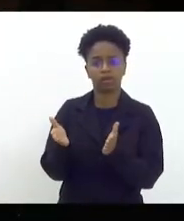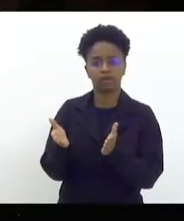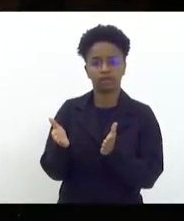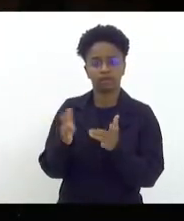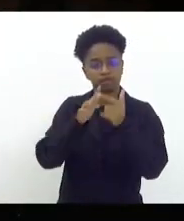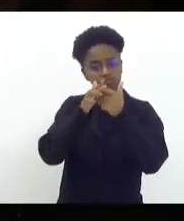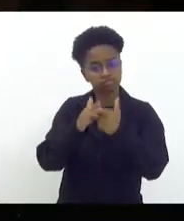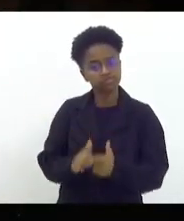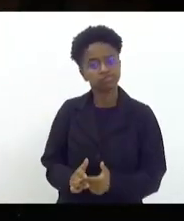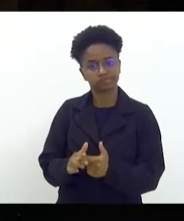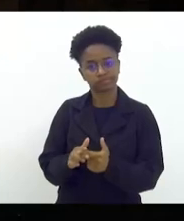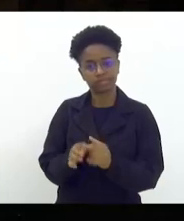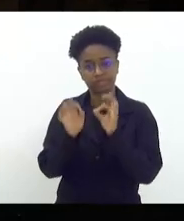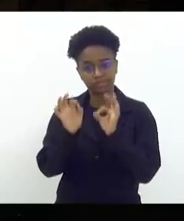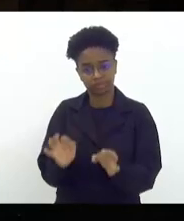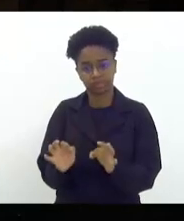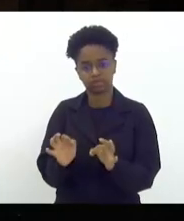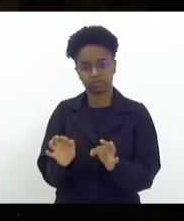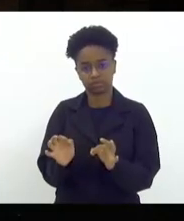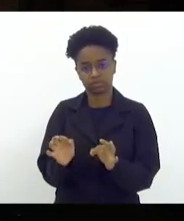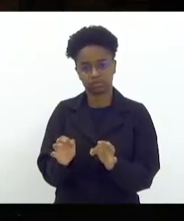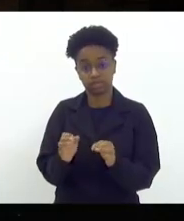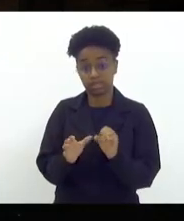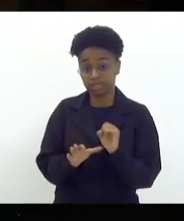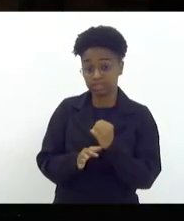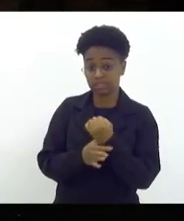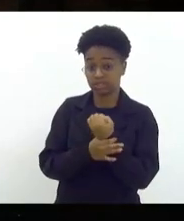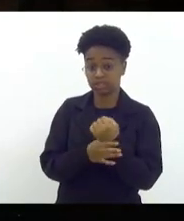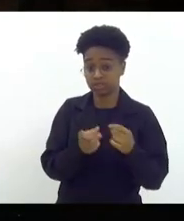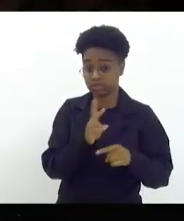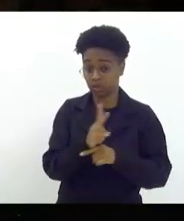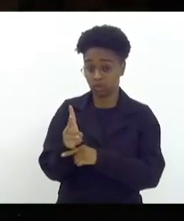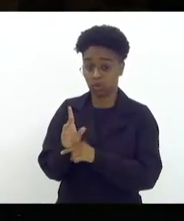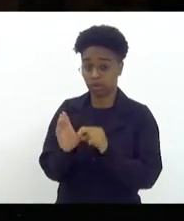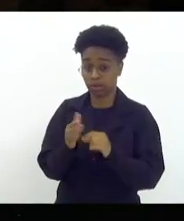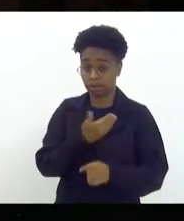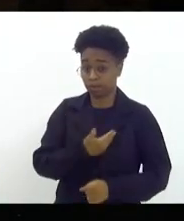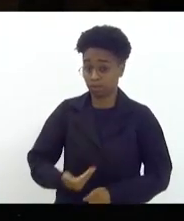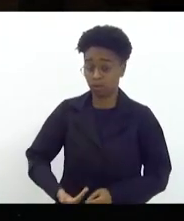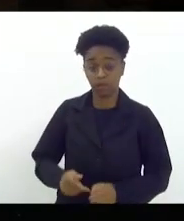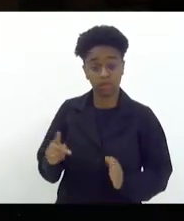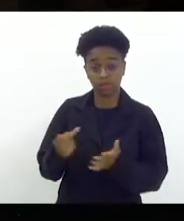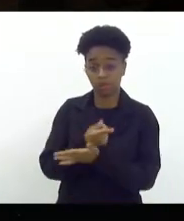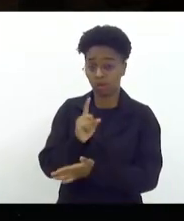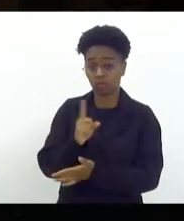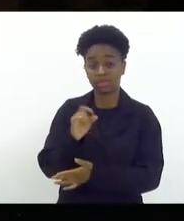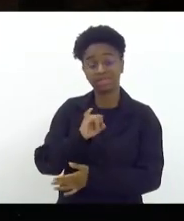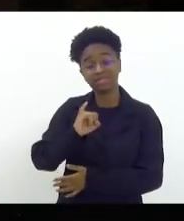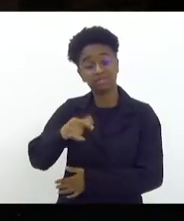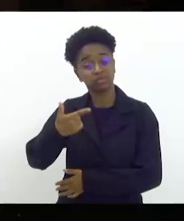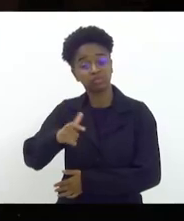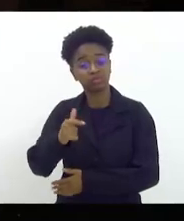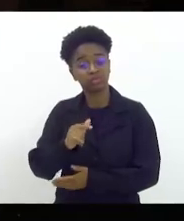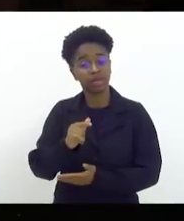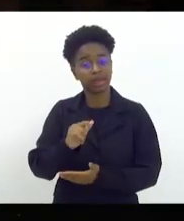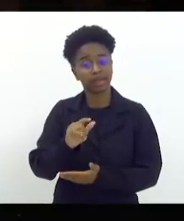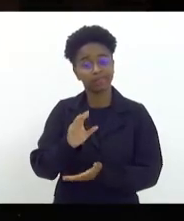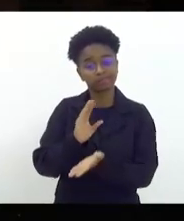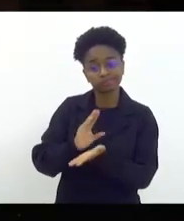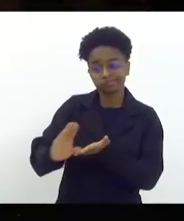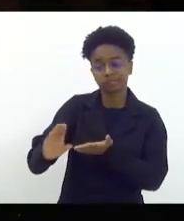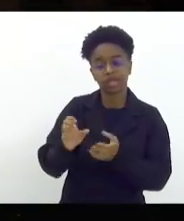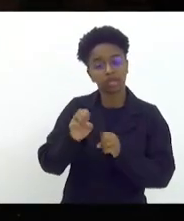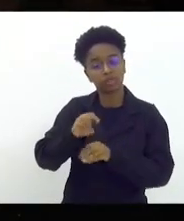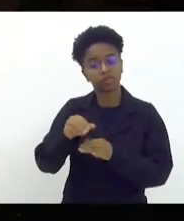as correções devidas Segurança Pública não se faz sem investimento em educação básica de qualidade